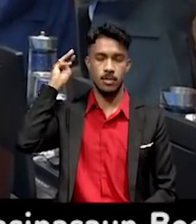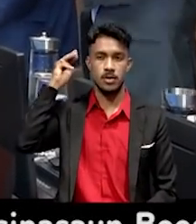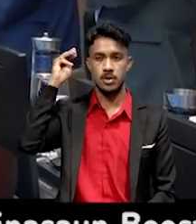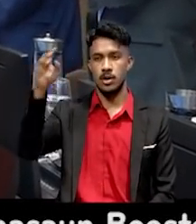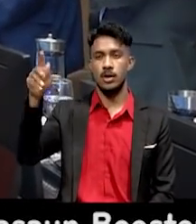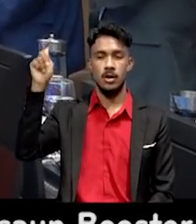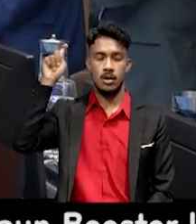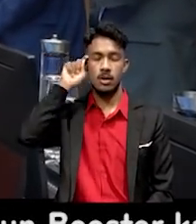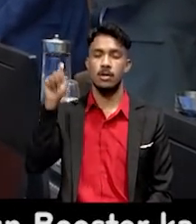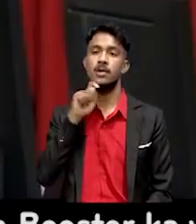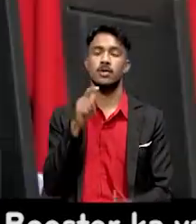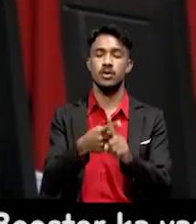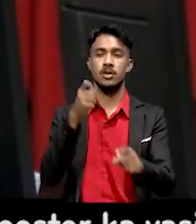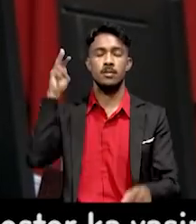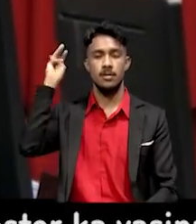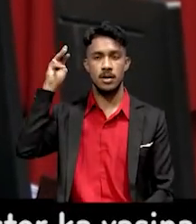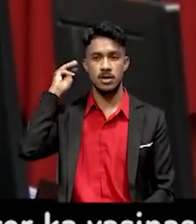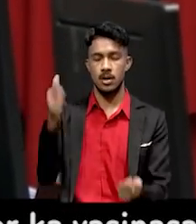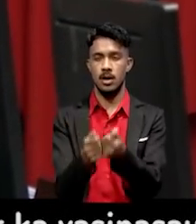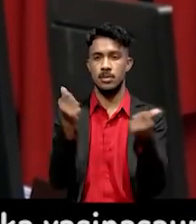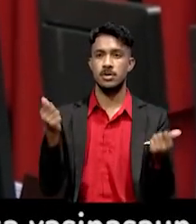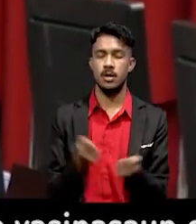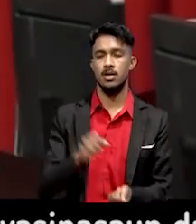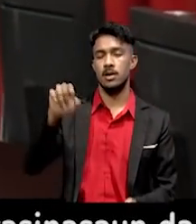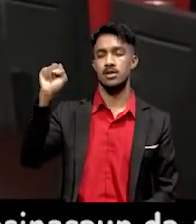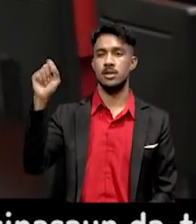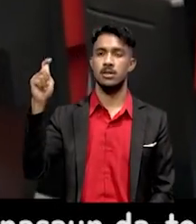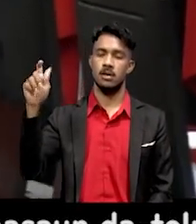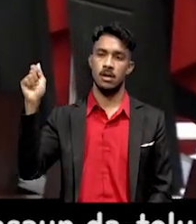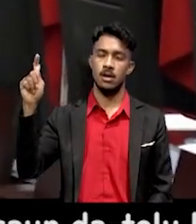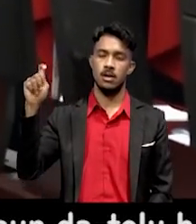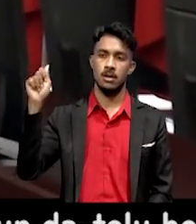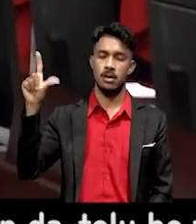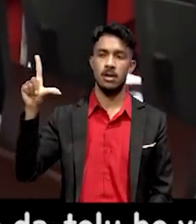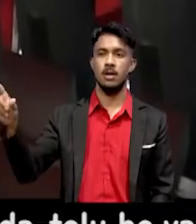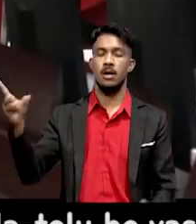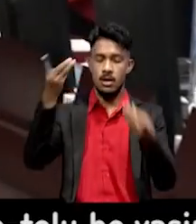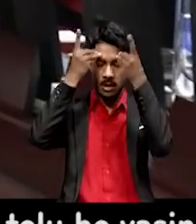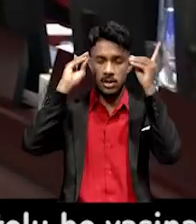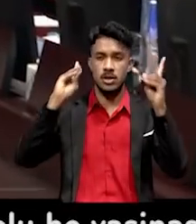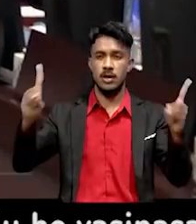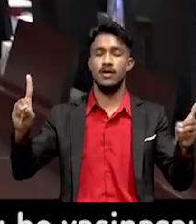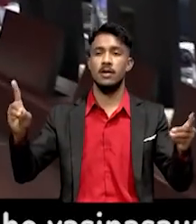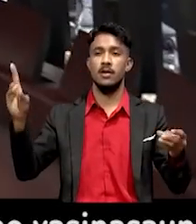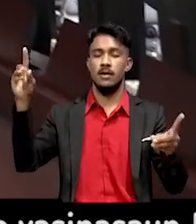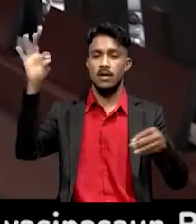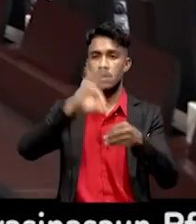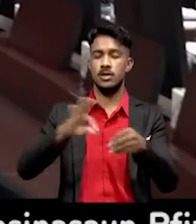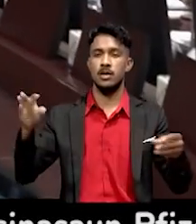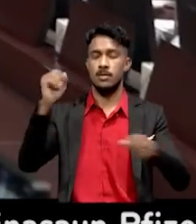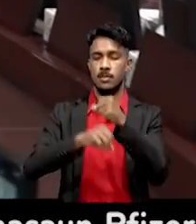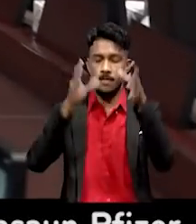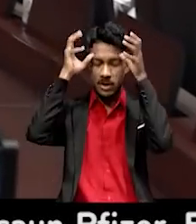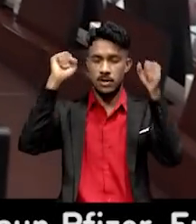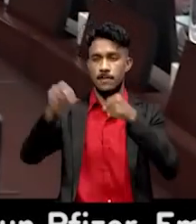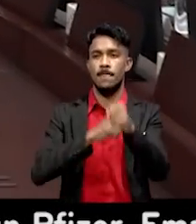Liu Husi Ministério Administração Estatal decidiu na centro votação da eleição presidencial Tinangne, Hamutuk Rihun